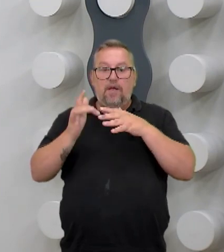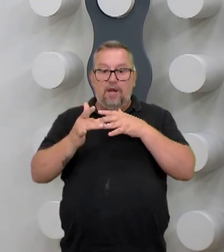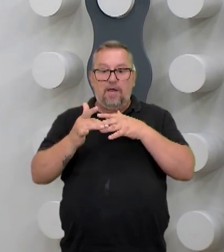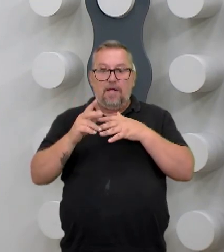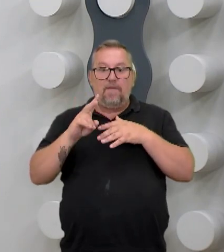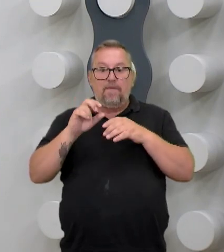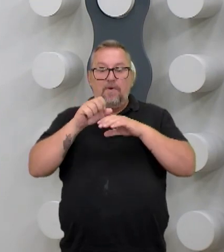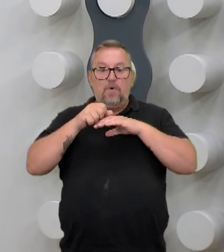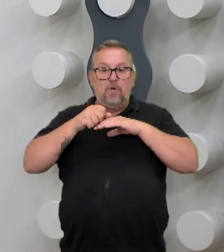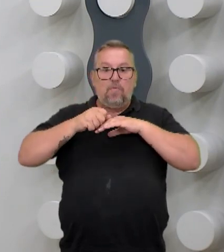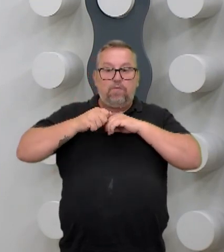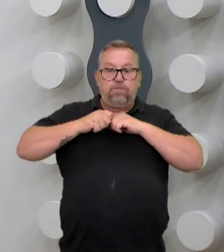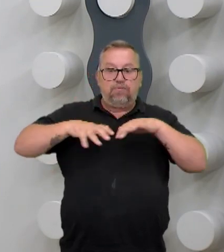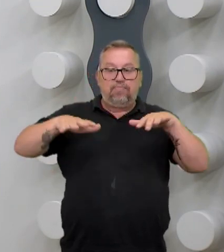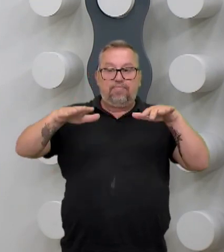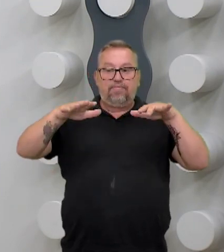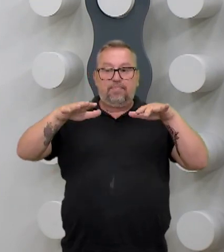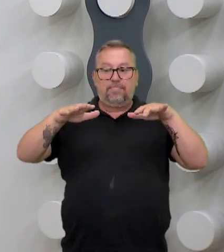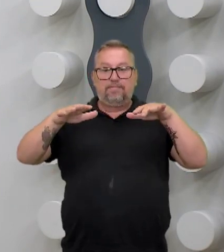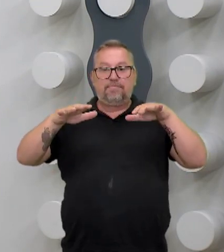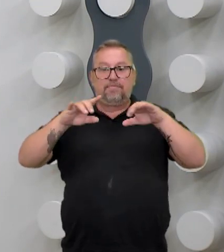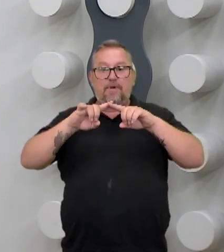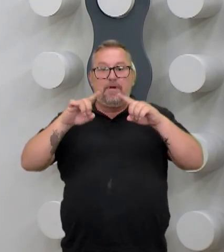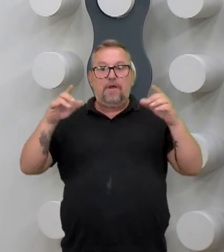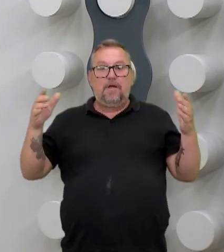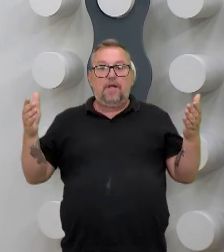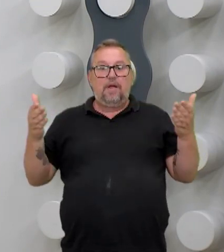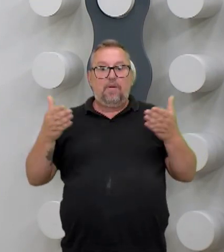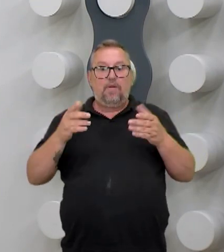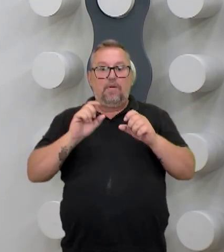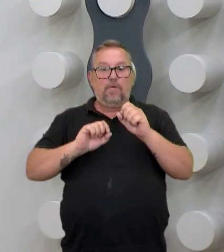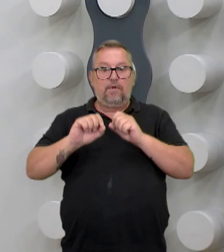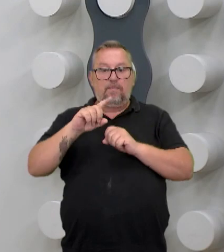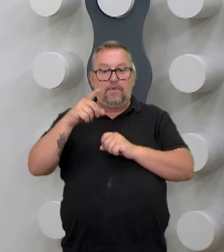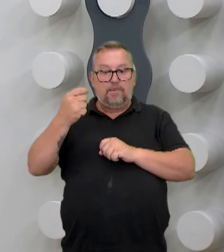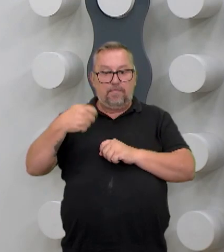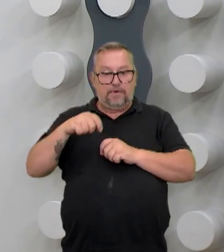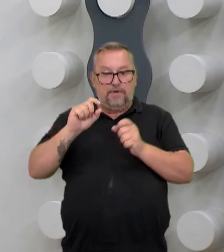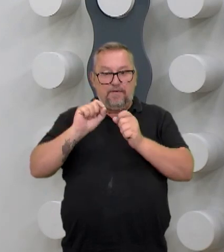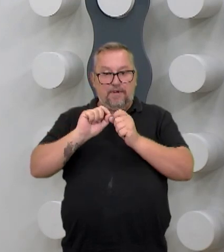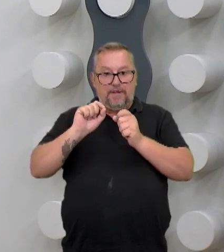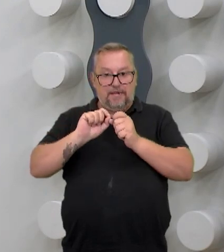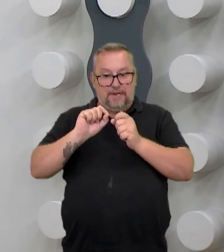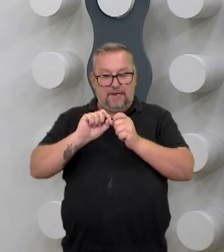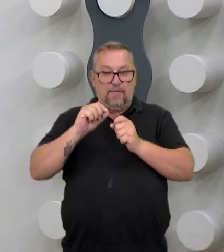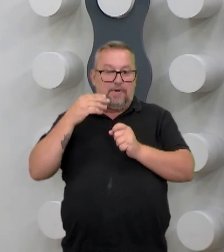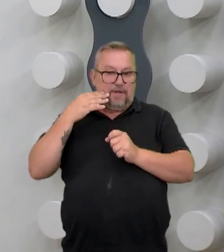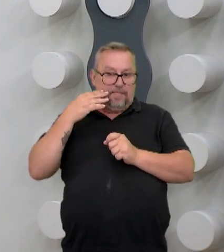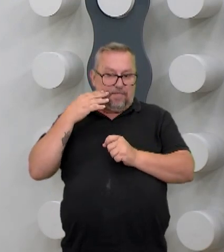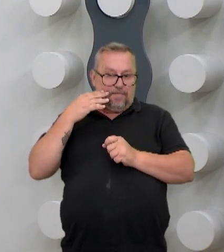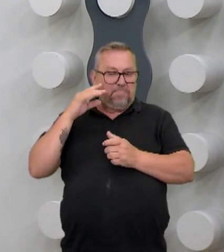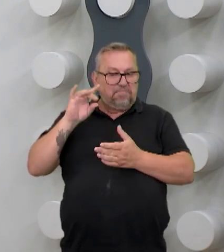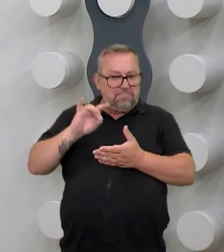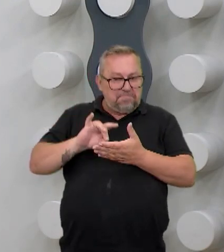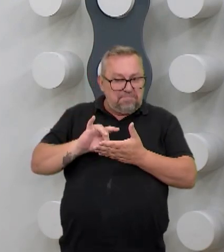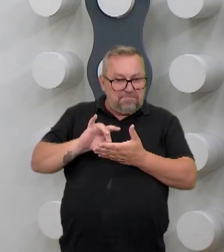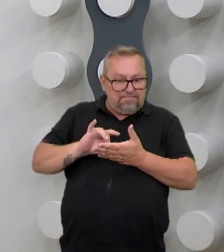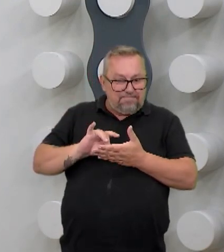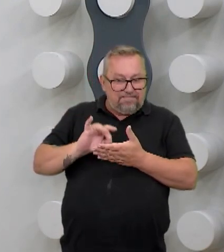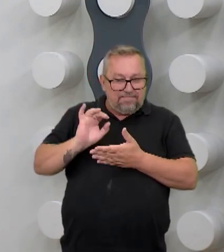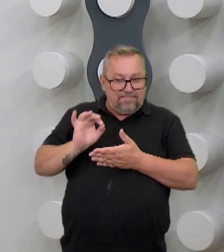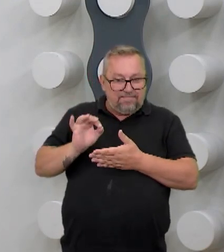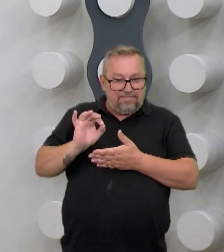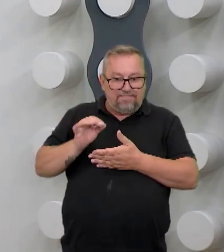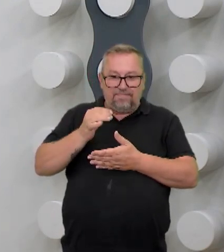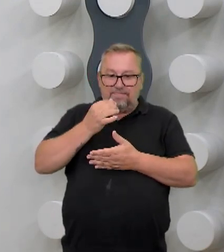vir algum resultado da informação. Agora, o que você precisa fazer para saber se aquilo é qualidade e de